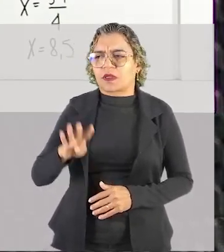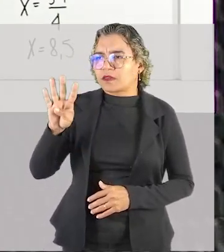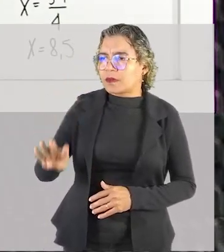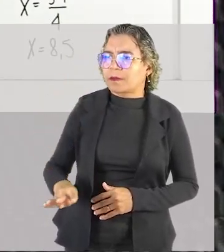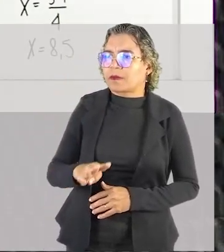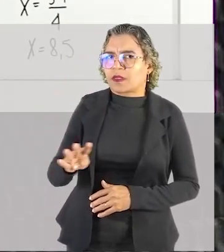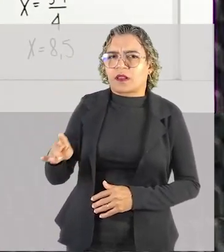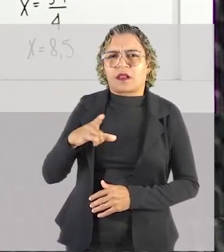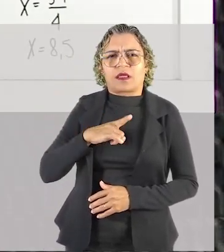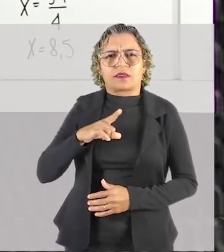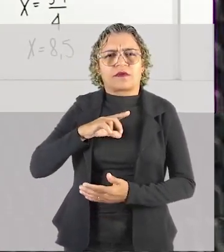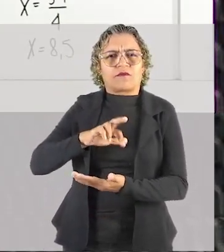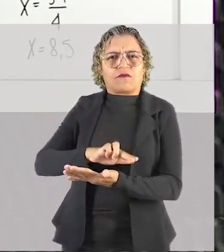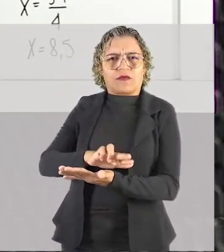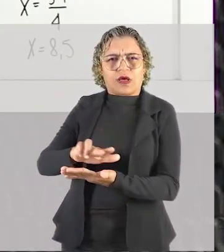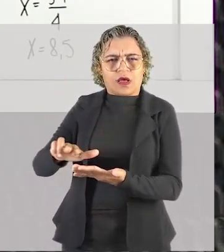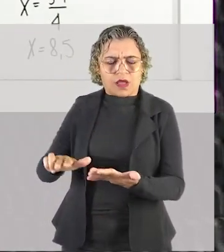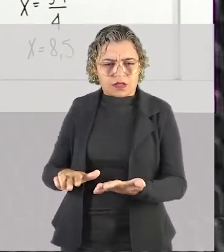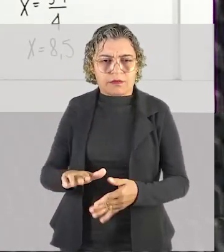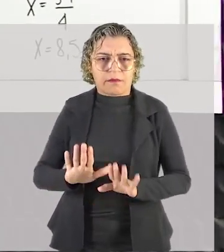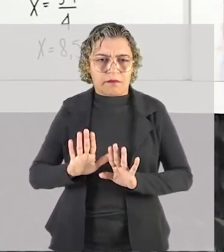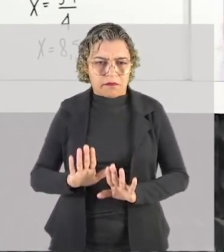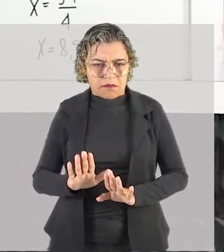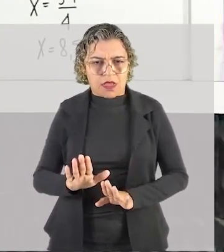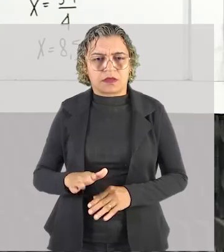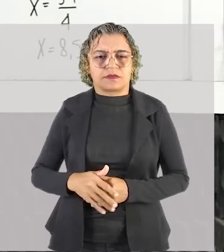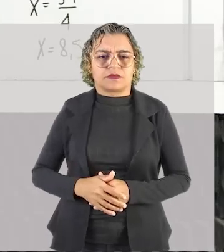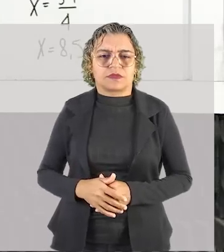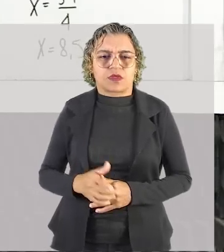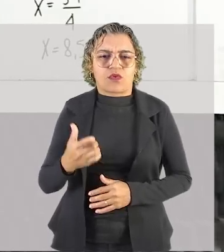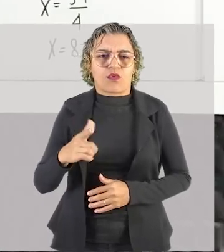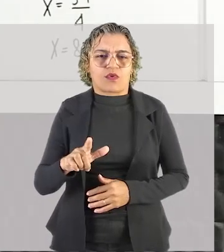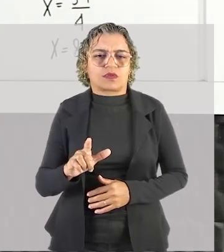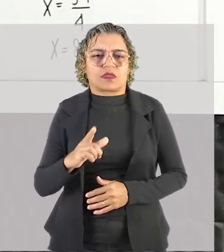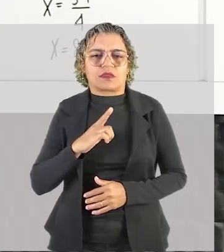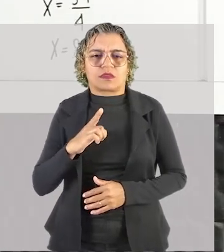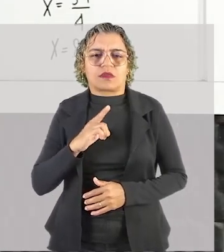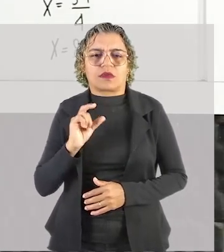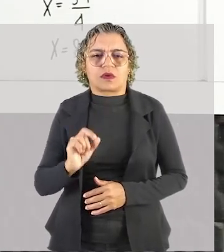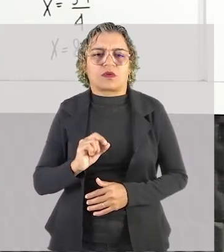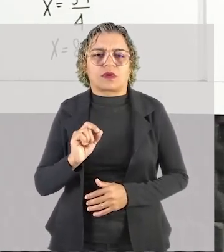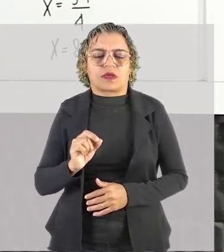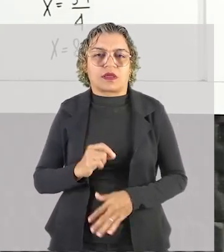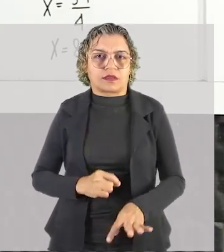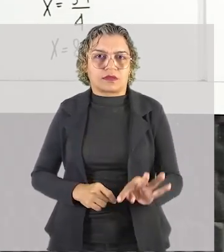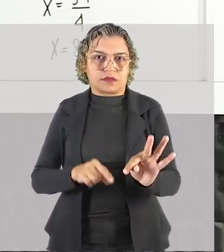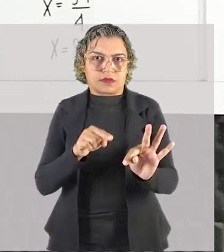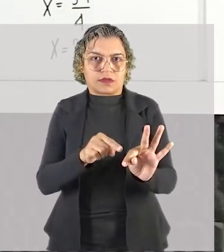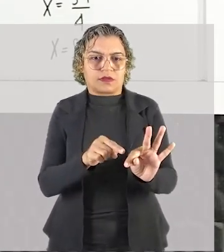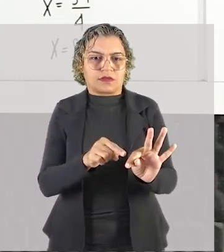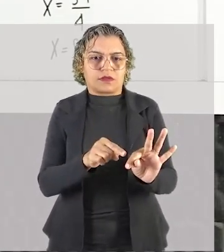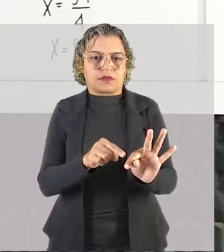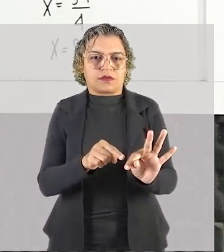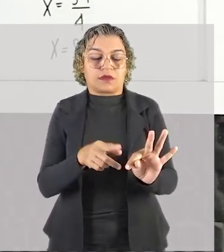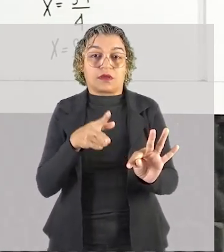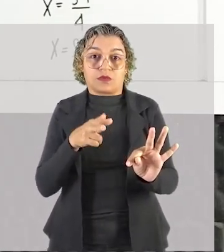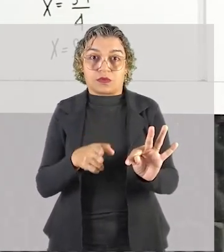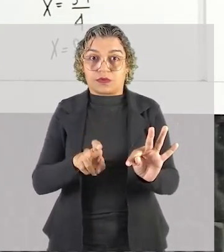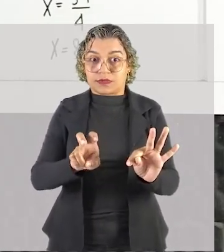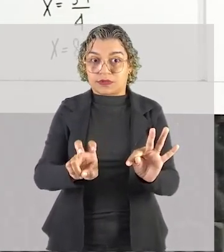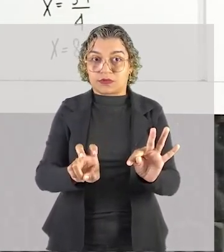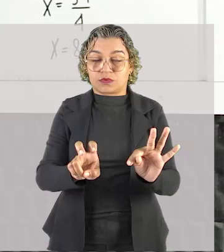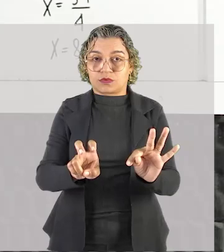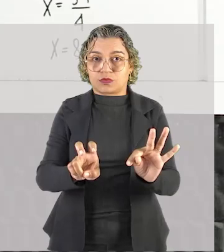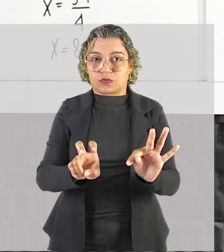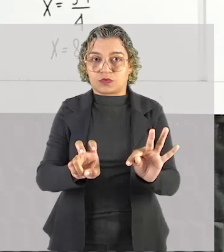tem vários. Eu acho que eu vou pegar um menor. Na outra coluna, nós temos que quando o T for igual a